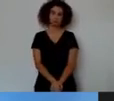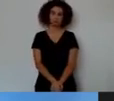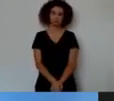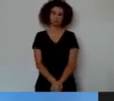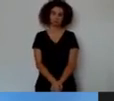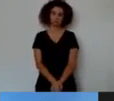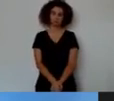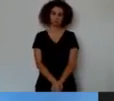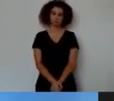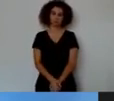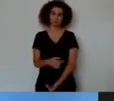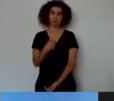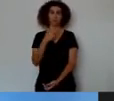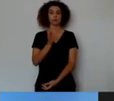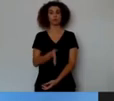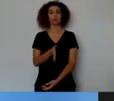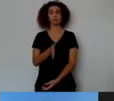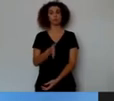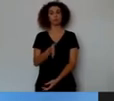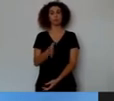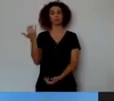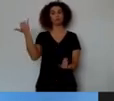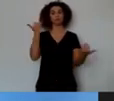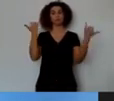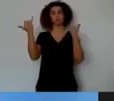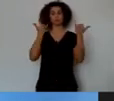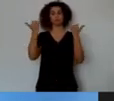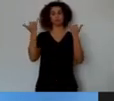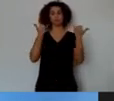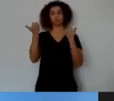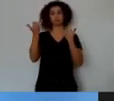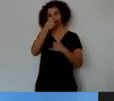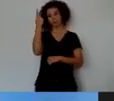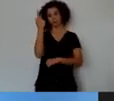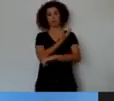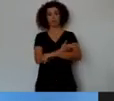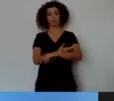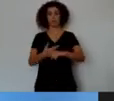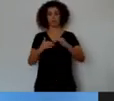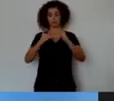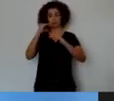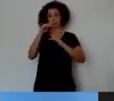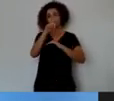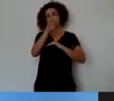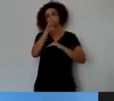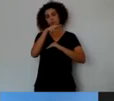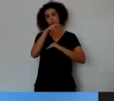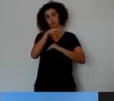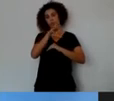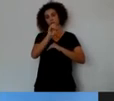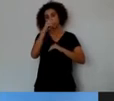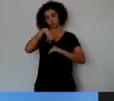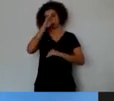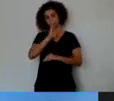Eu já ouvi muitas pessoas dizerem que a raça ela vem acima do gênero aqui no Brasil, porque o racismo ele é